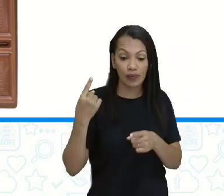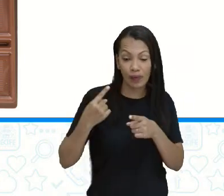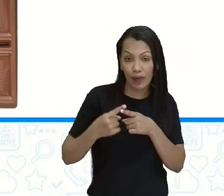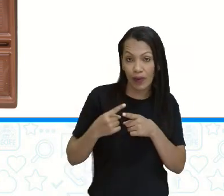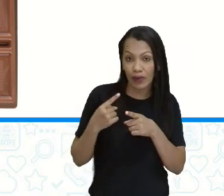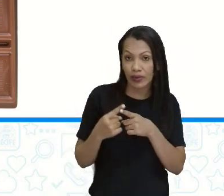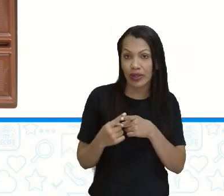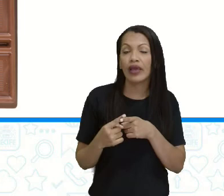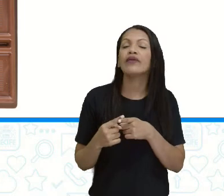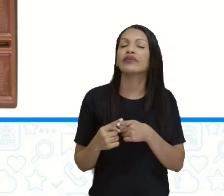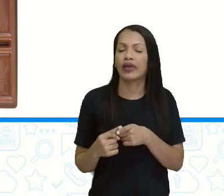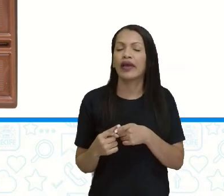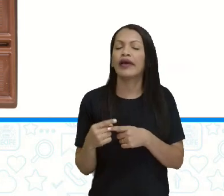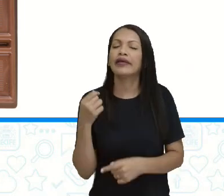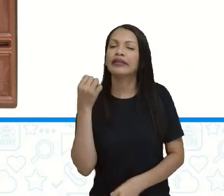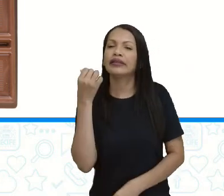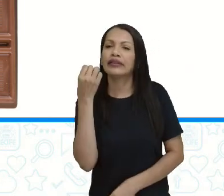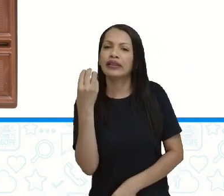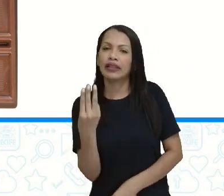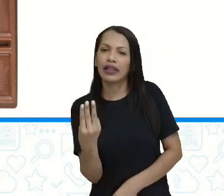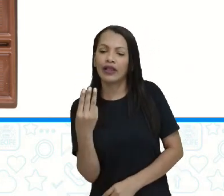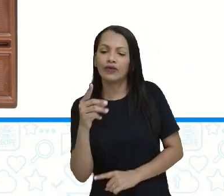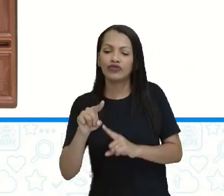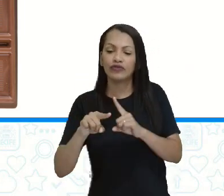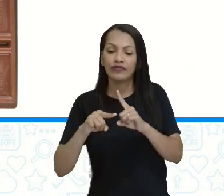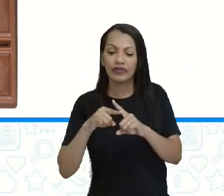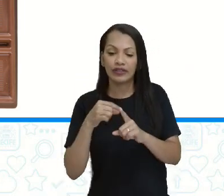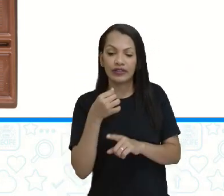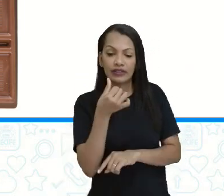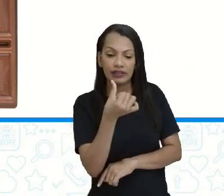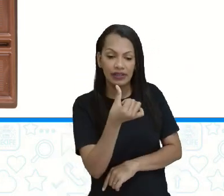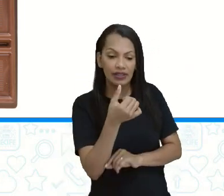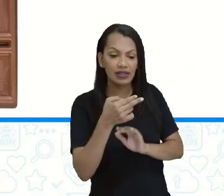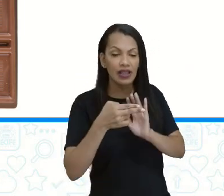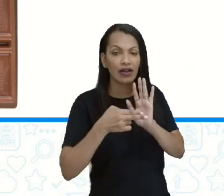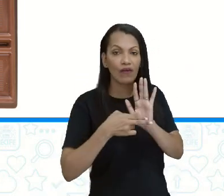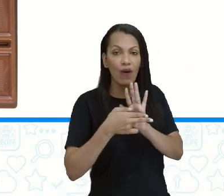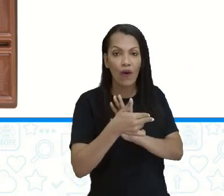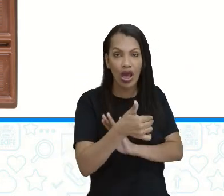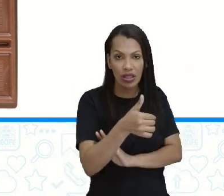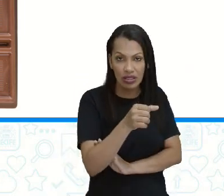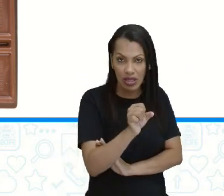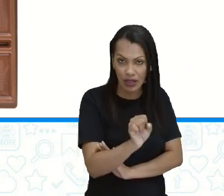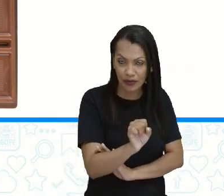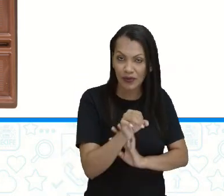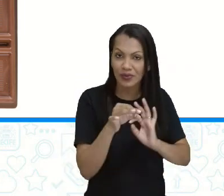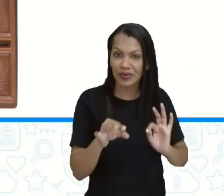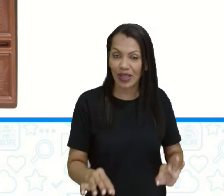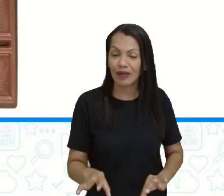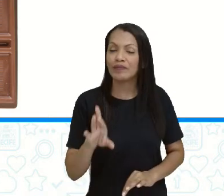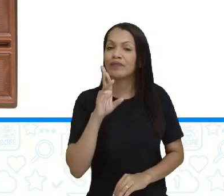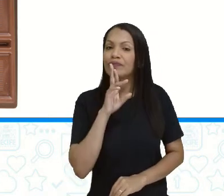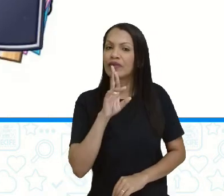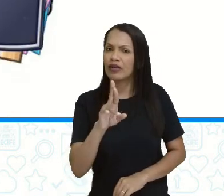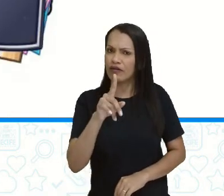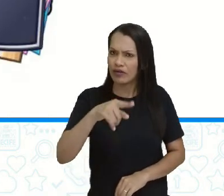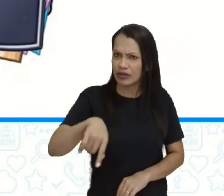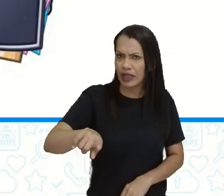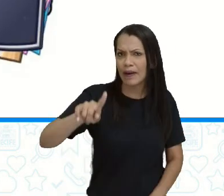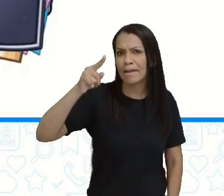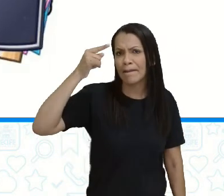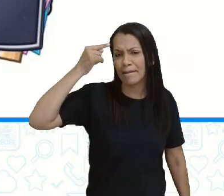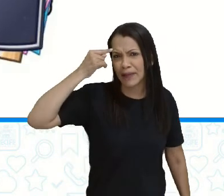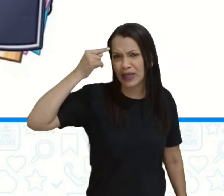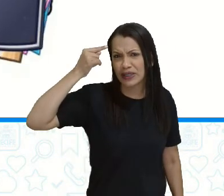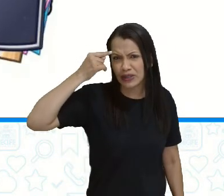cabe 6 vezes dentro do 18. Exatamente esse resultado. Vocês pensaram assim,